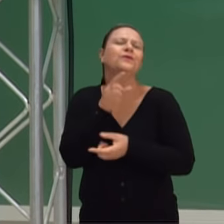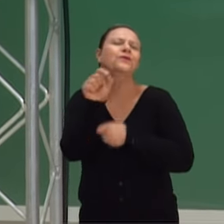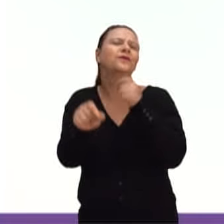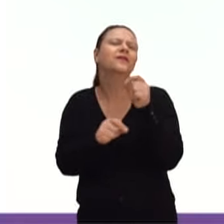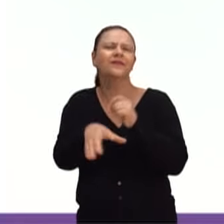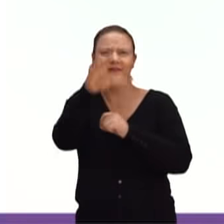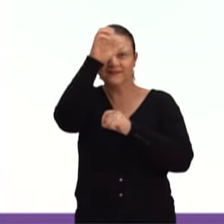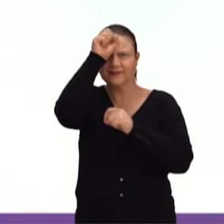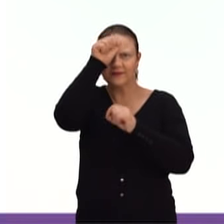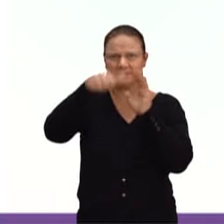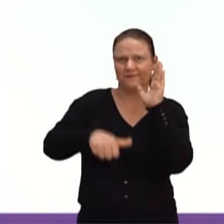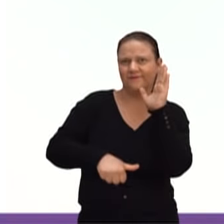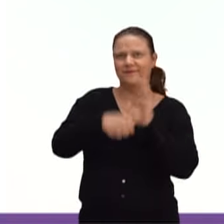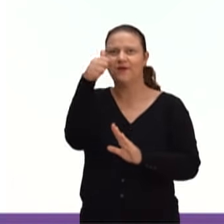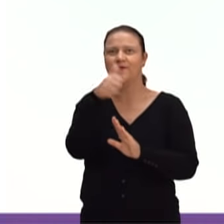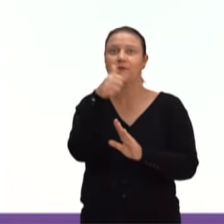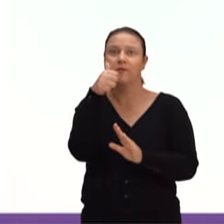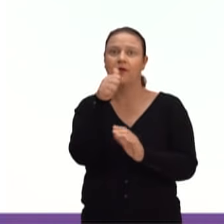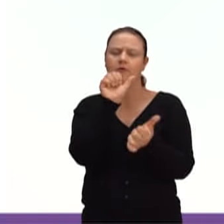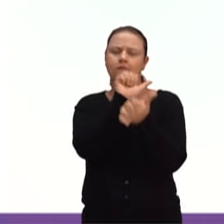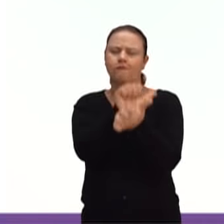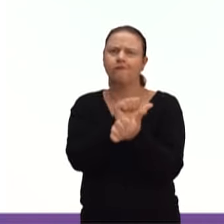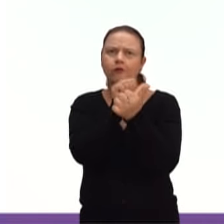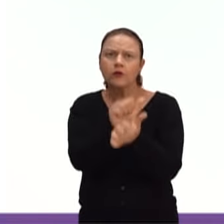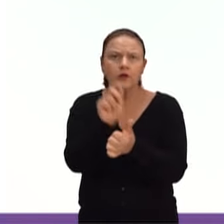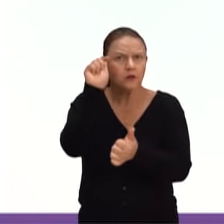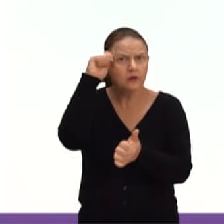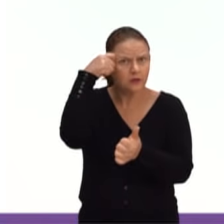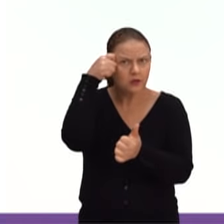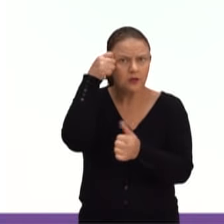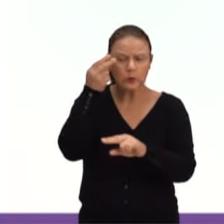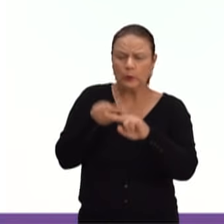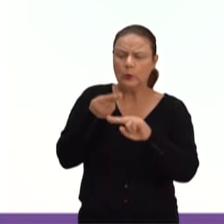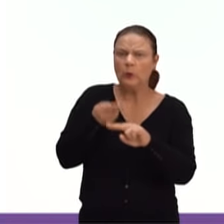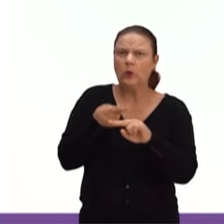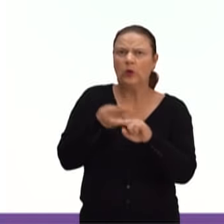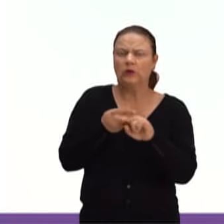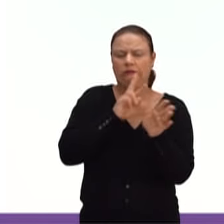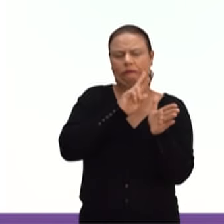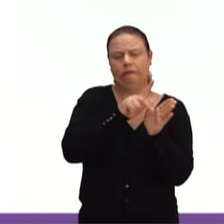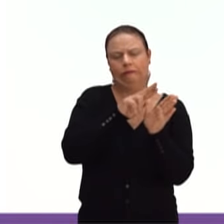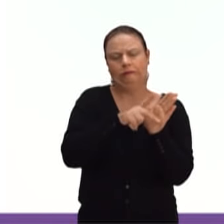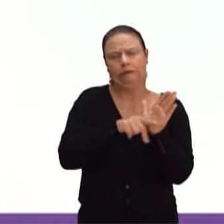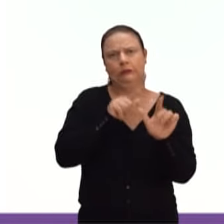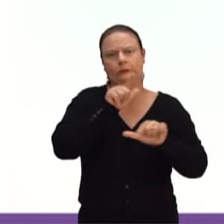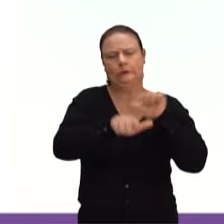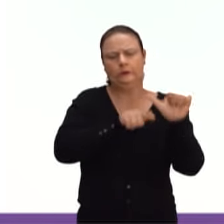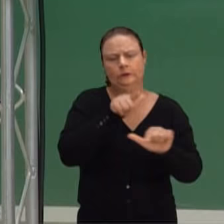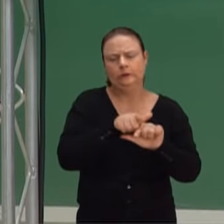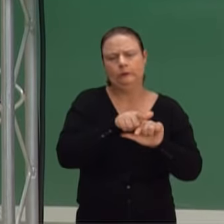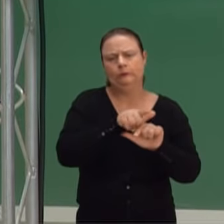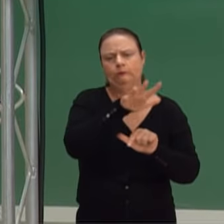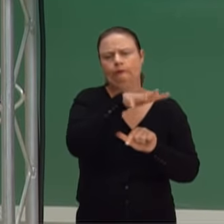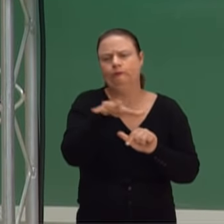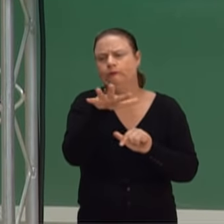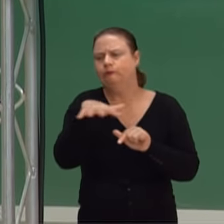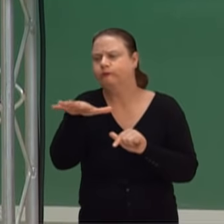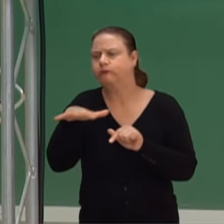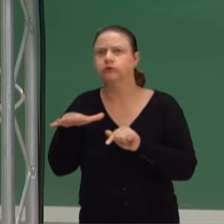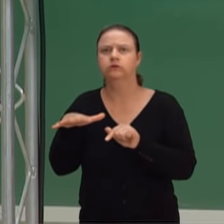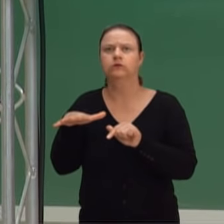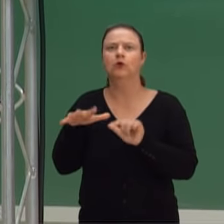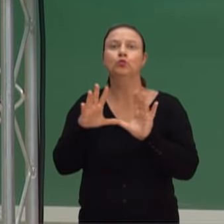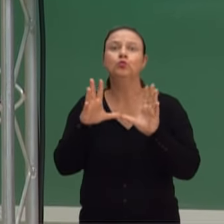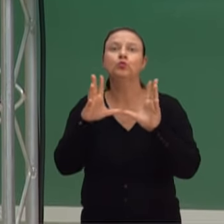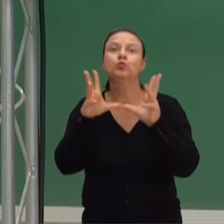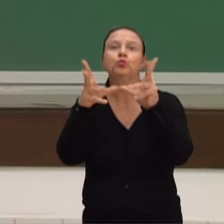hoje? Primeiro, escravos africanos eram usados em várias atividades no Brasil. Em todas as atividades